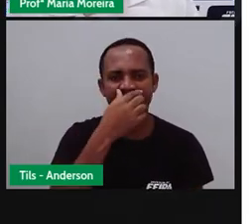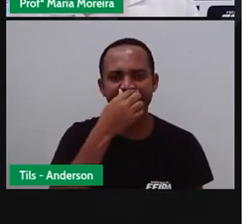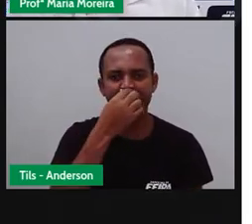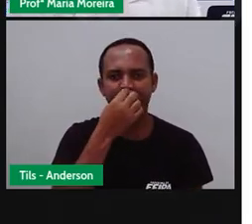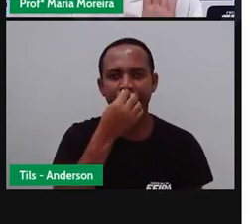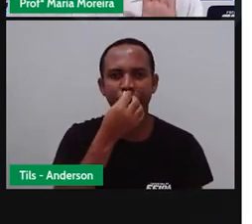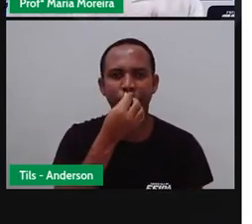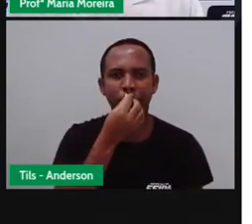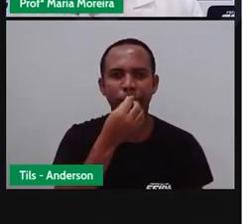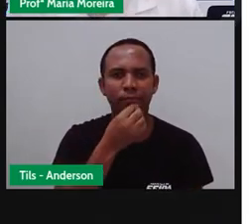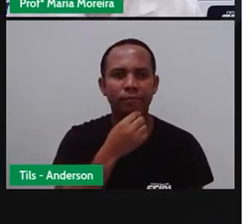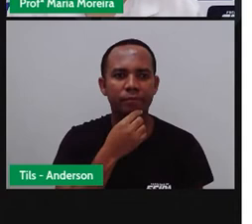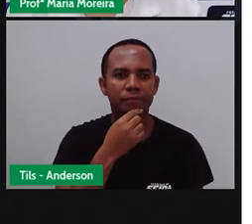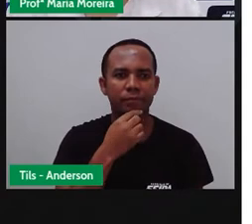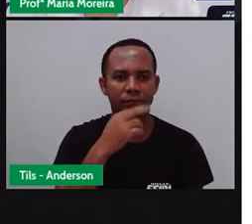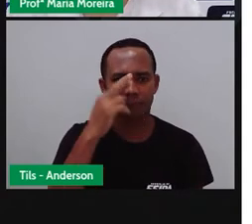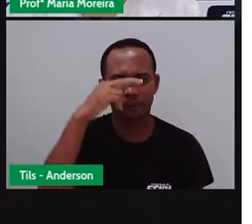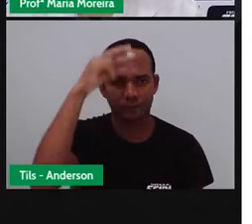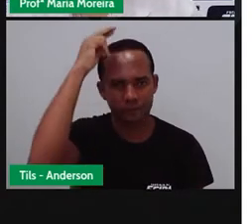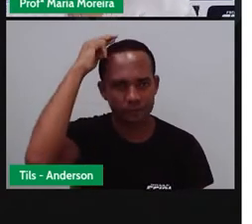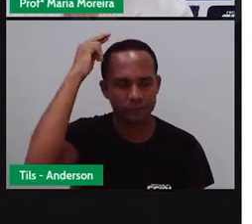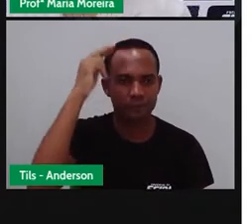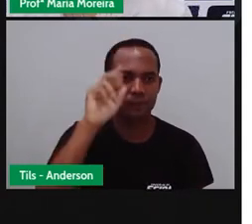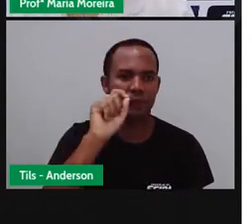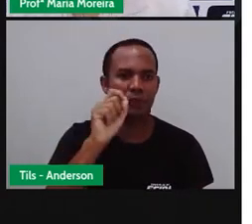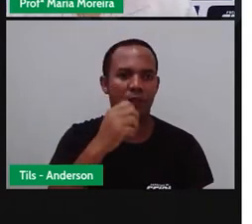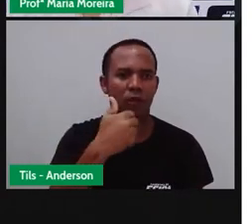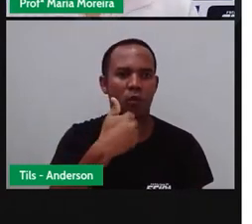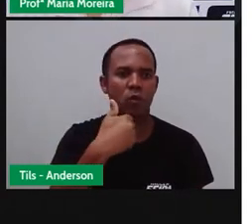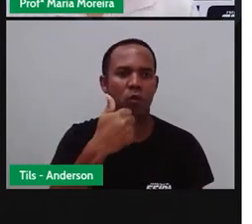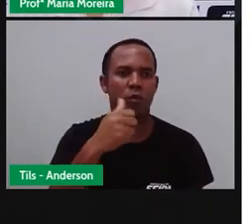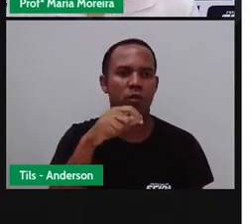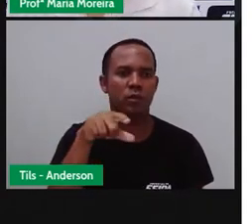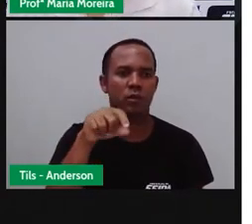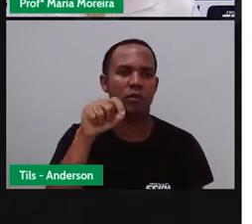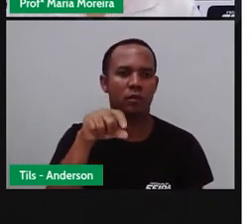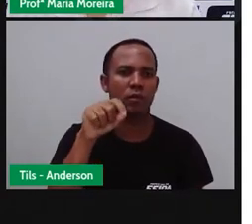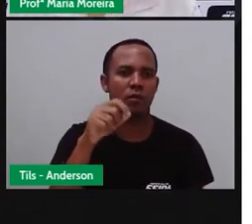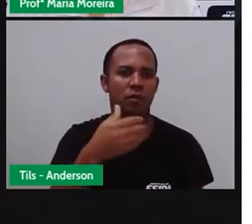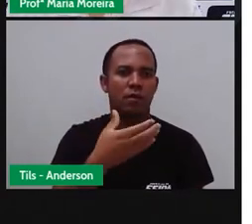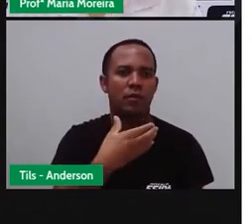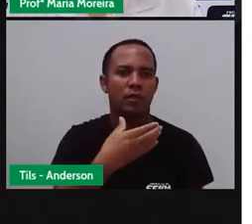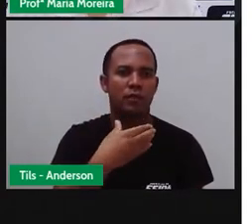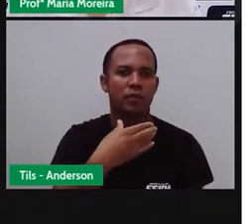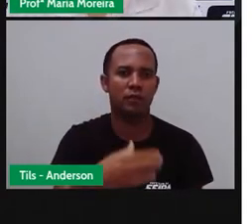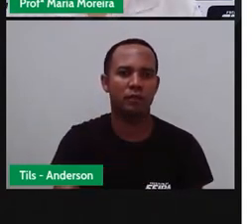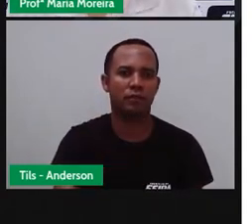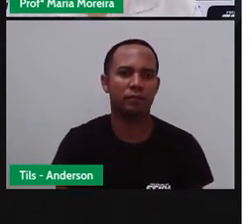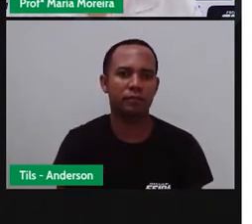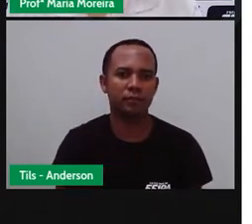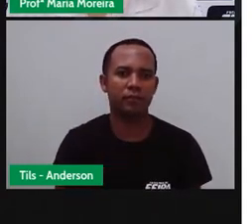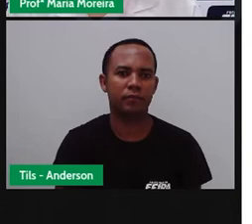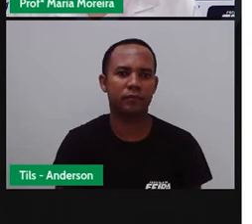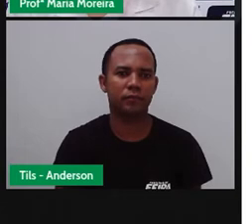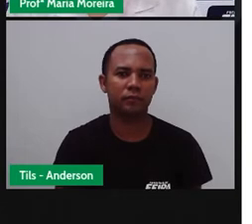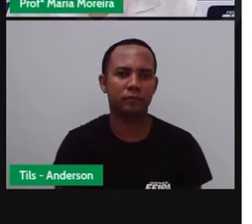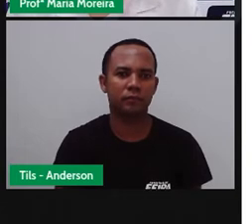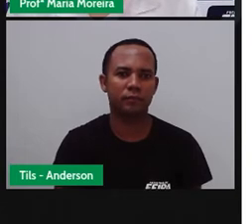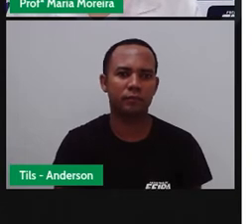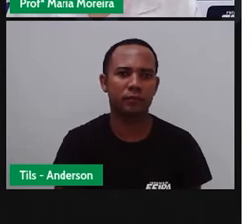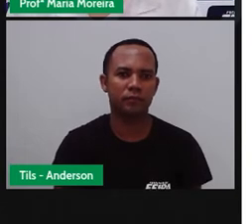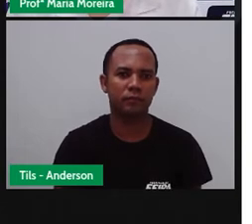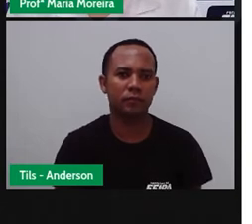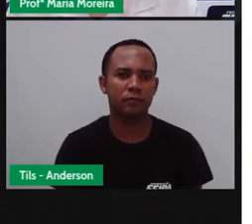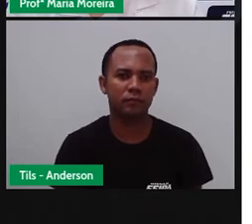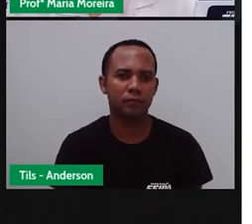recolheu o quê? Renan recolheu 11 maçãs. Não foi isso? É só voltar lá que a gente vai ver que ele recolheu